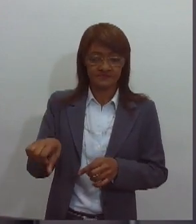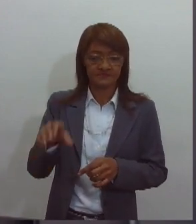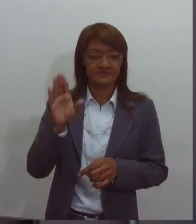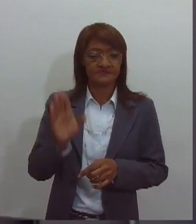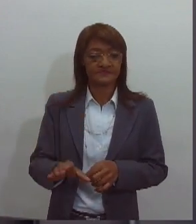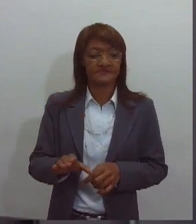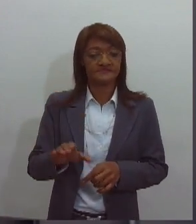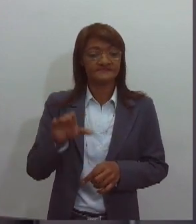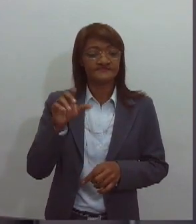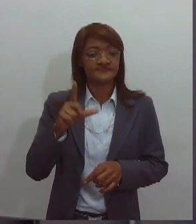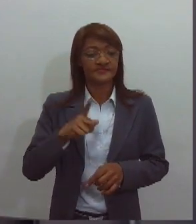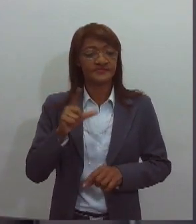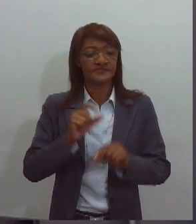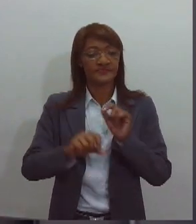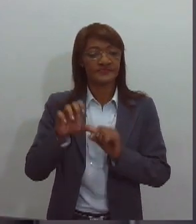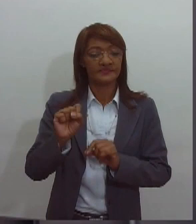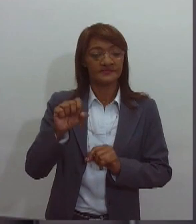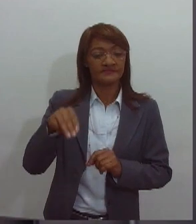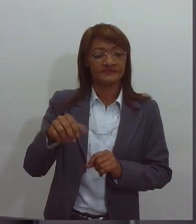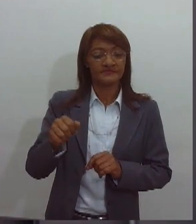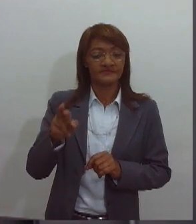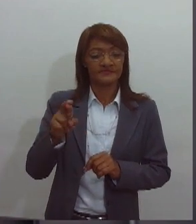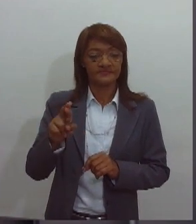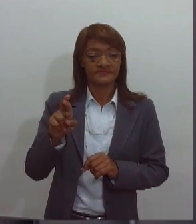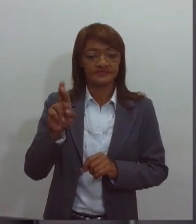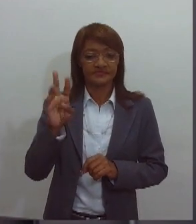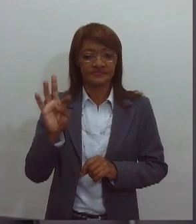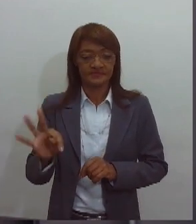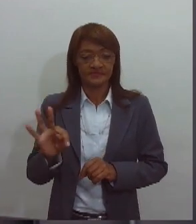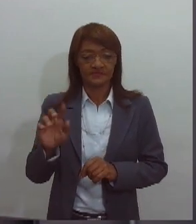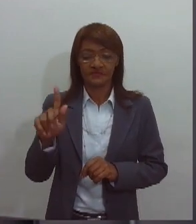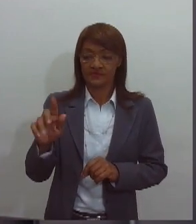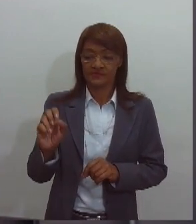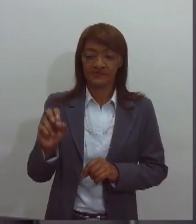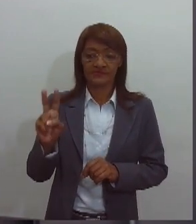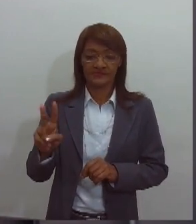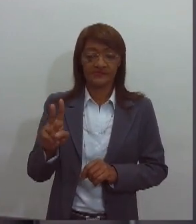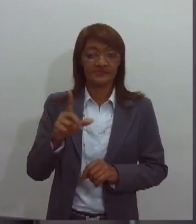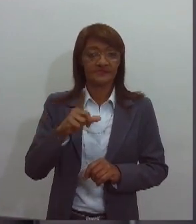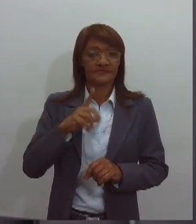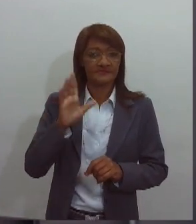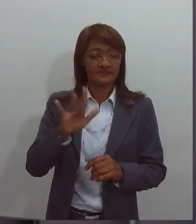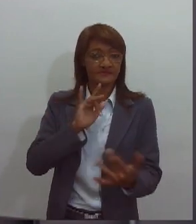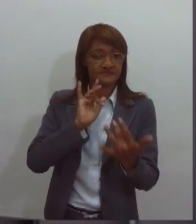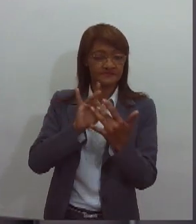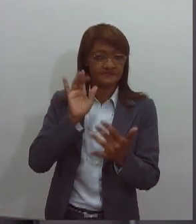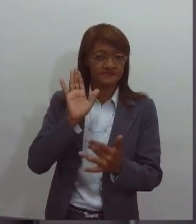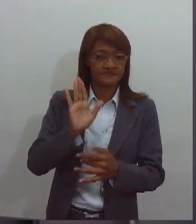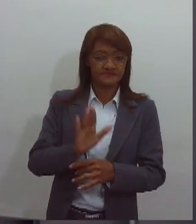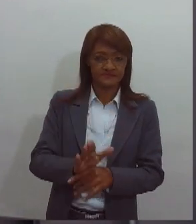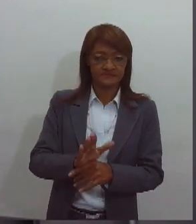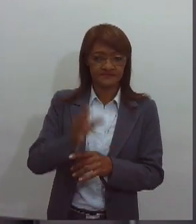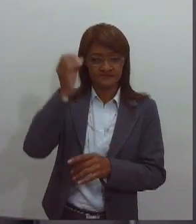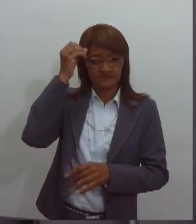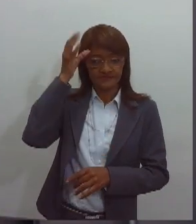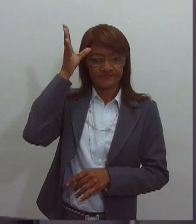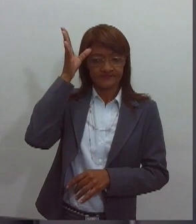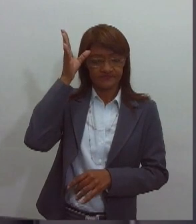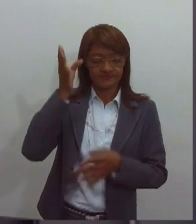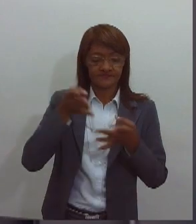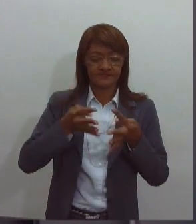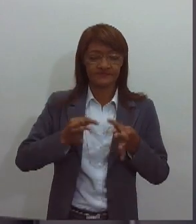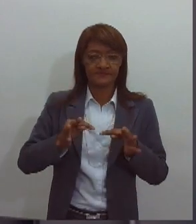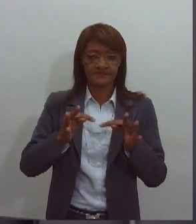como objetivo promover o intercâmbio entre conhecimento sobre o uso das tecnologias da